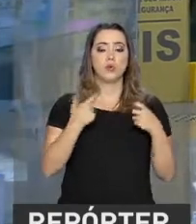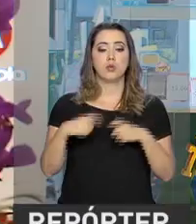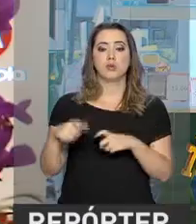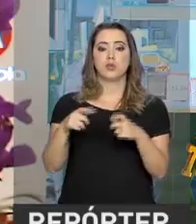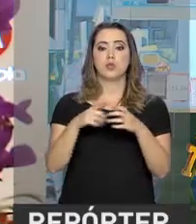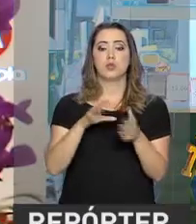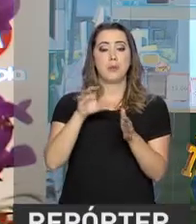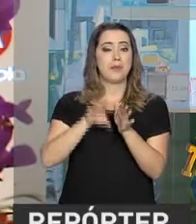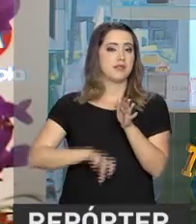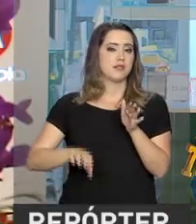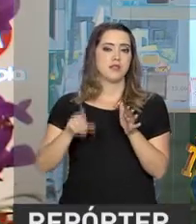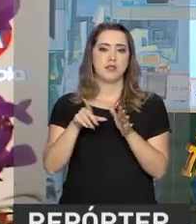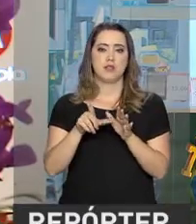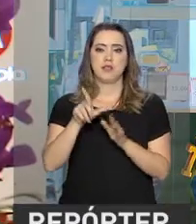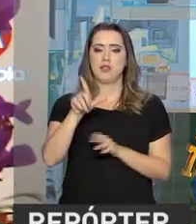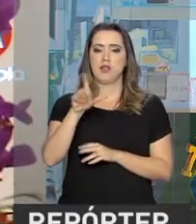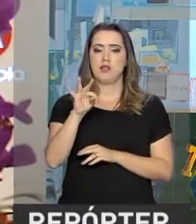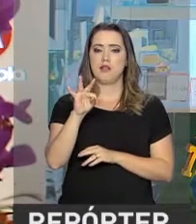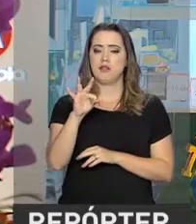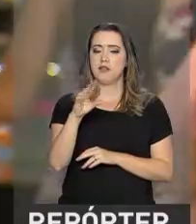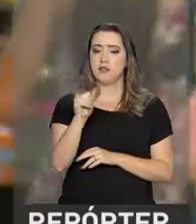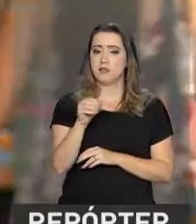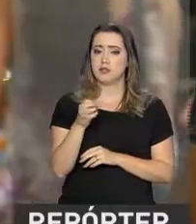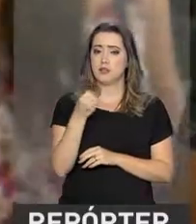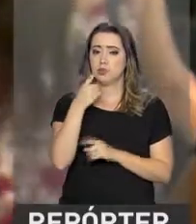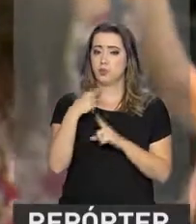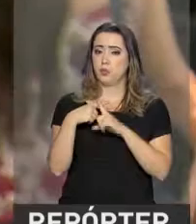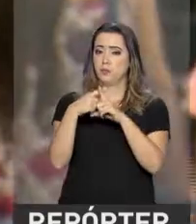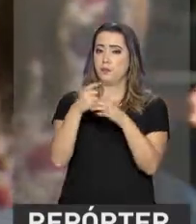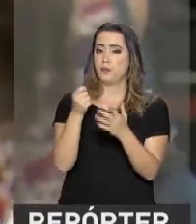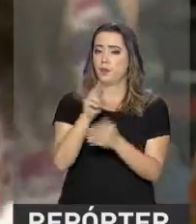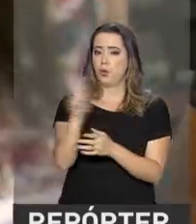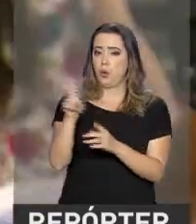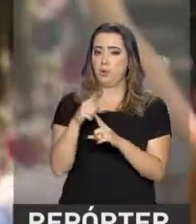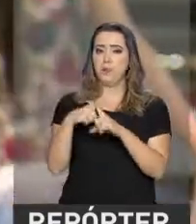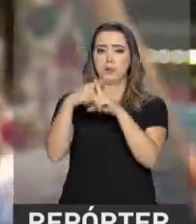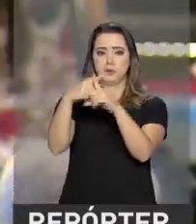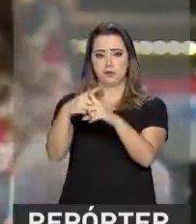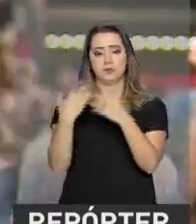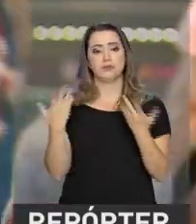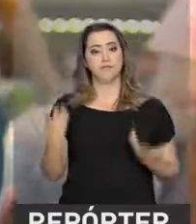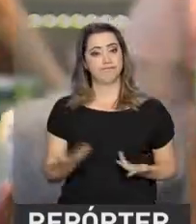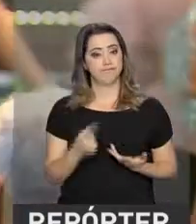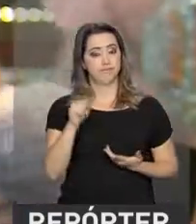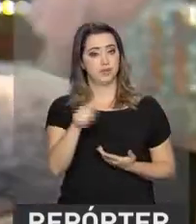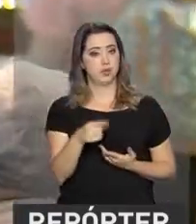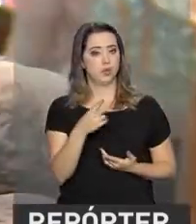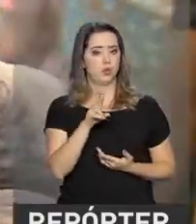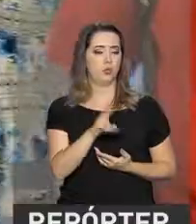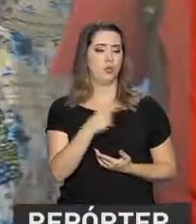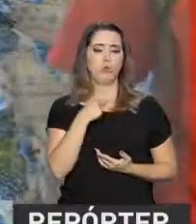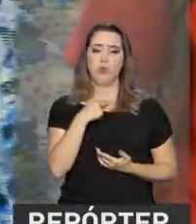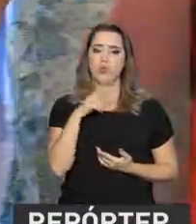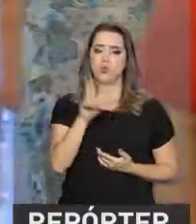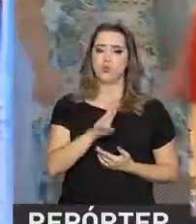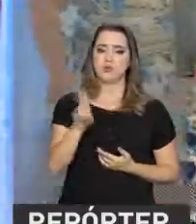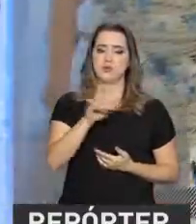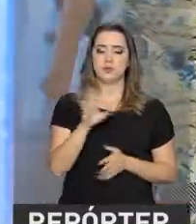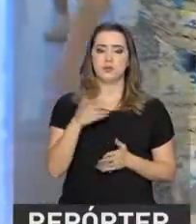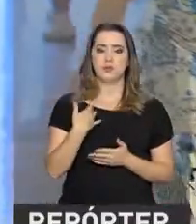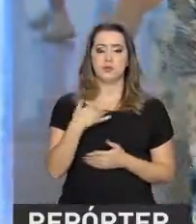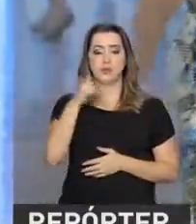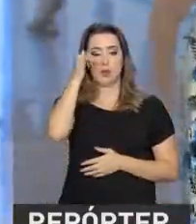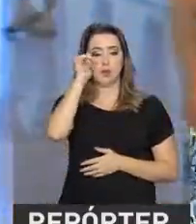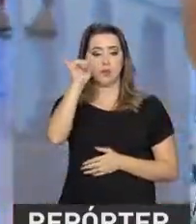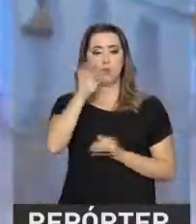crédito para sair da lista de bons pagadores. Com isso, os dados não poderão ser armazenados ou usados. Para evitar o